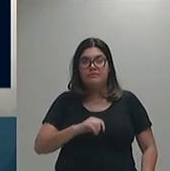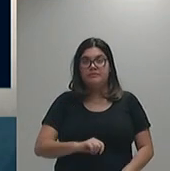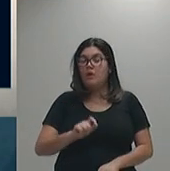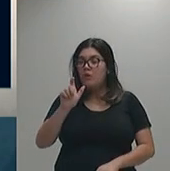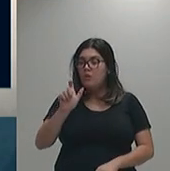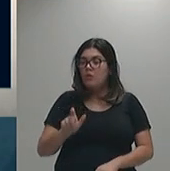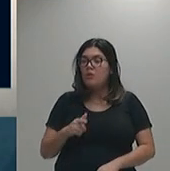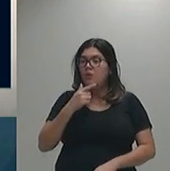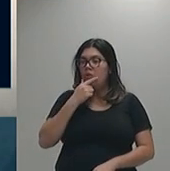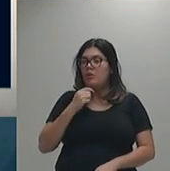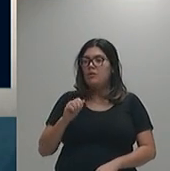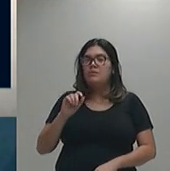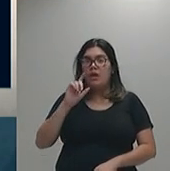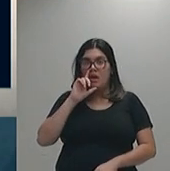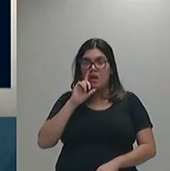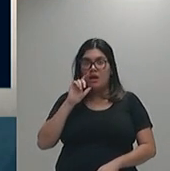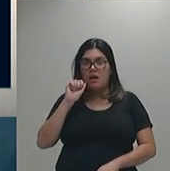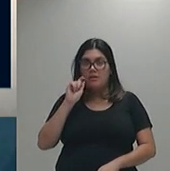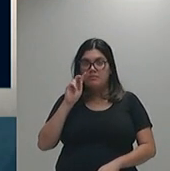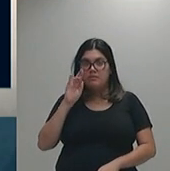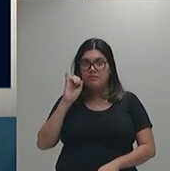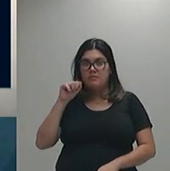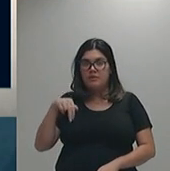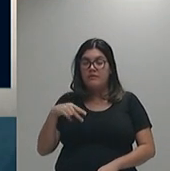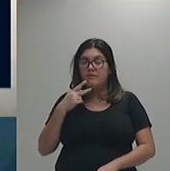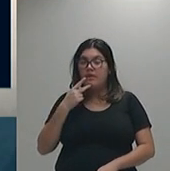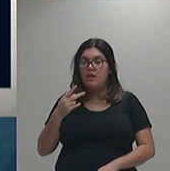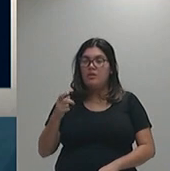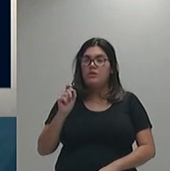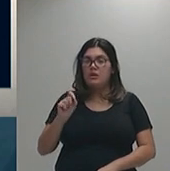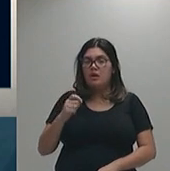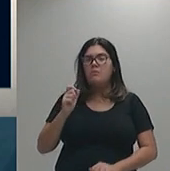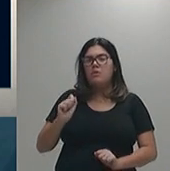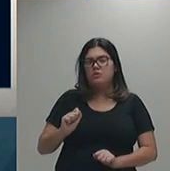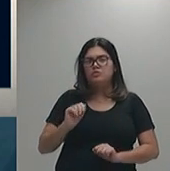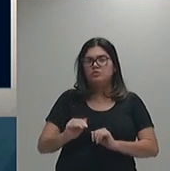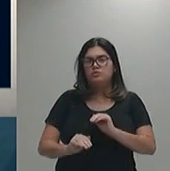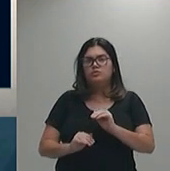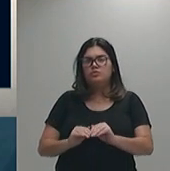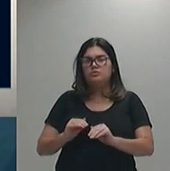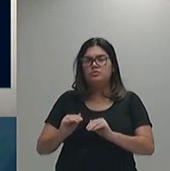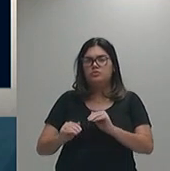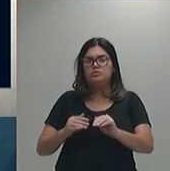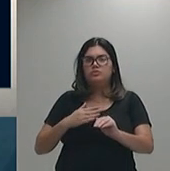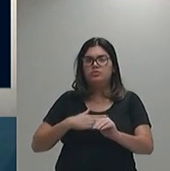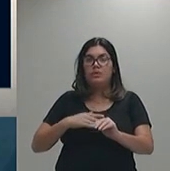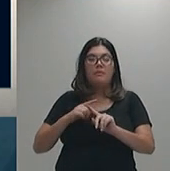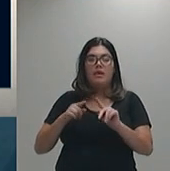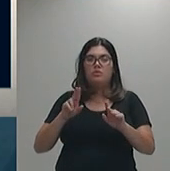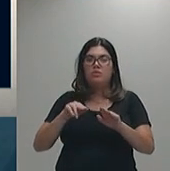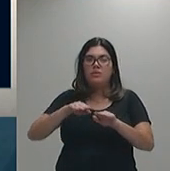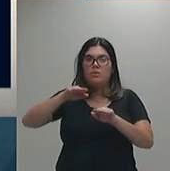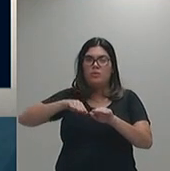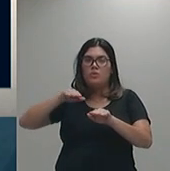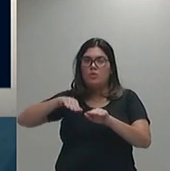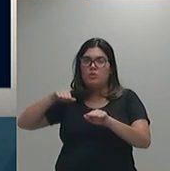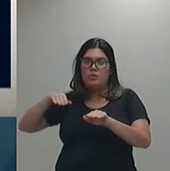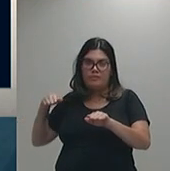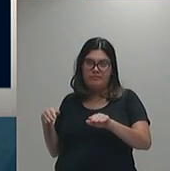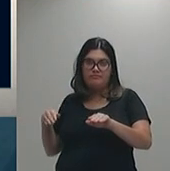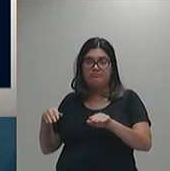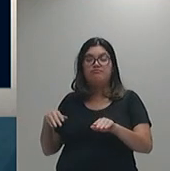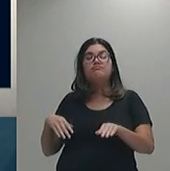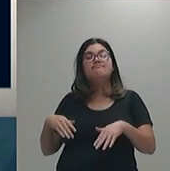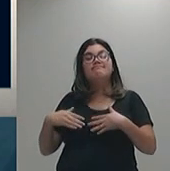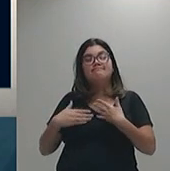devagar mas eu não ando para trás confiar recorrente que assim eminente Ministro sobre a sopesar